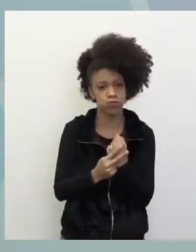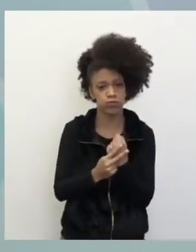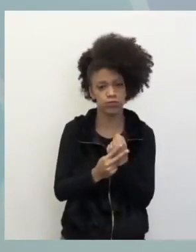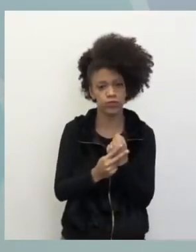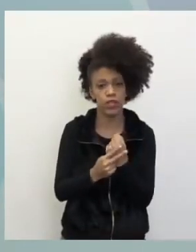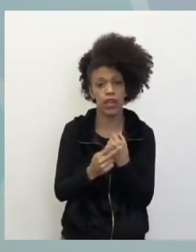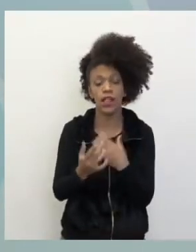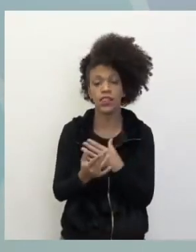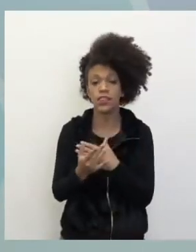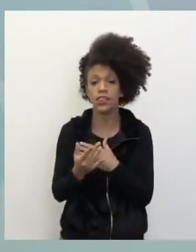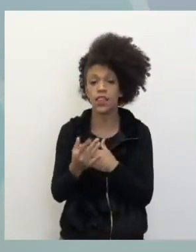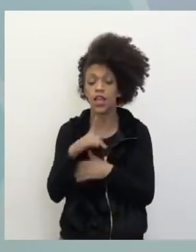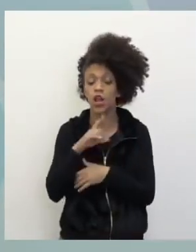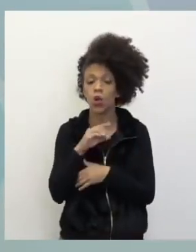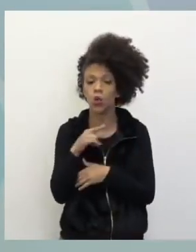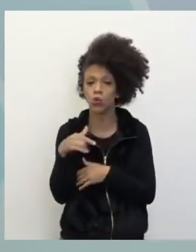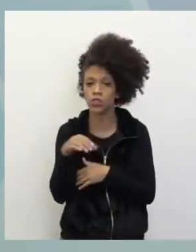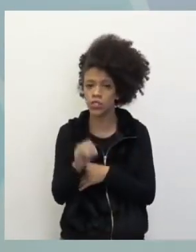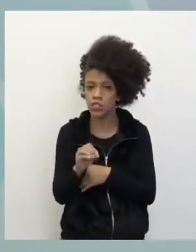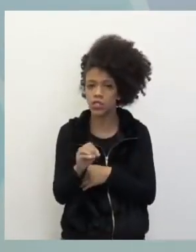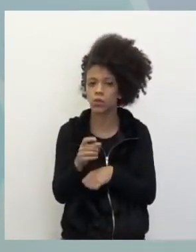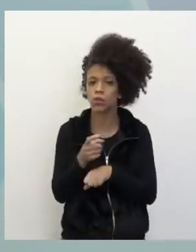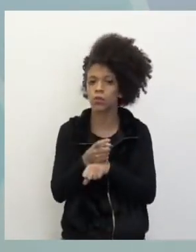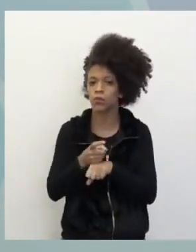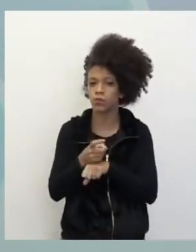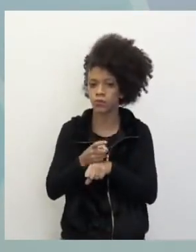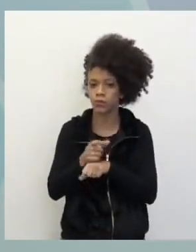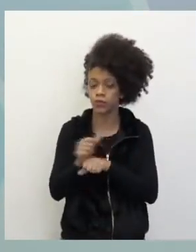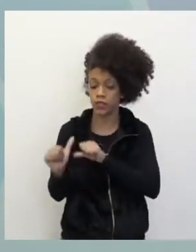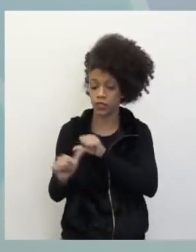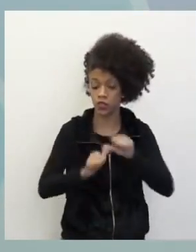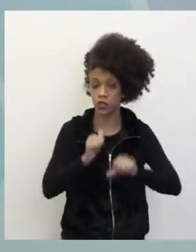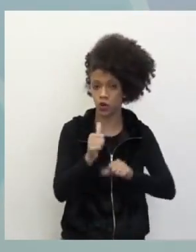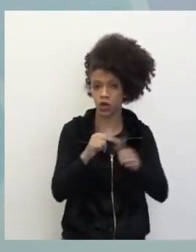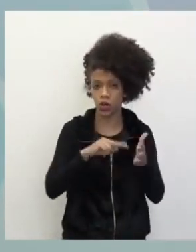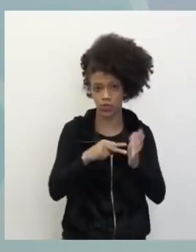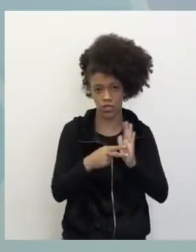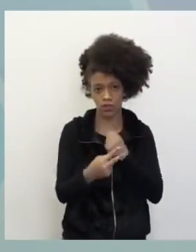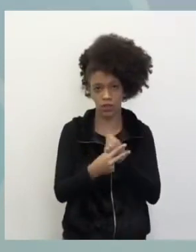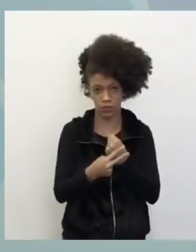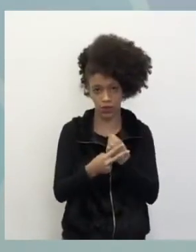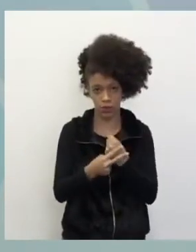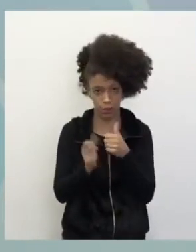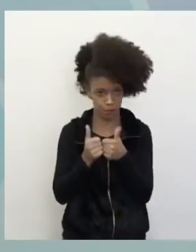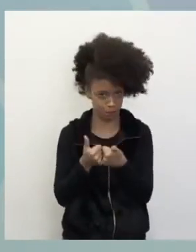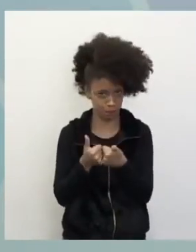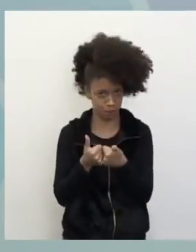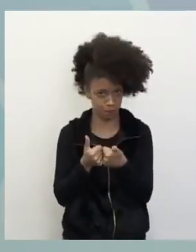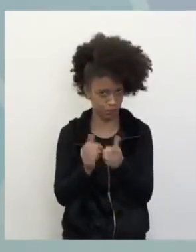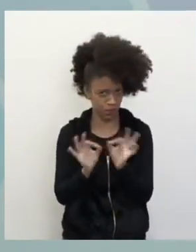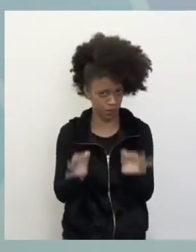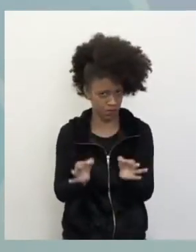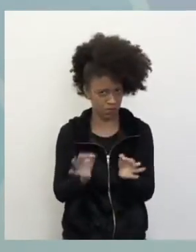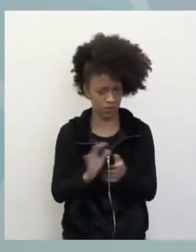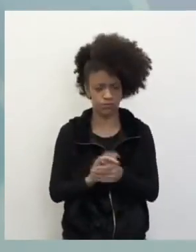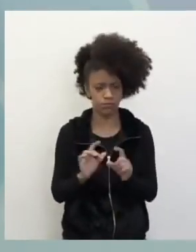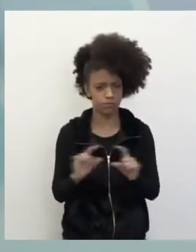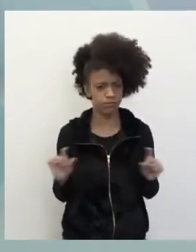locuções adverbiais que modificam o verbo, tá bom? Período simples, eu